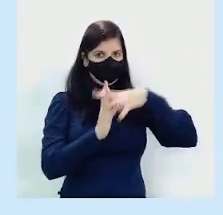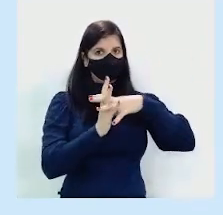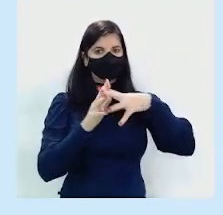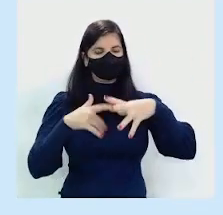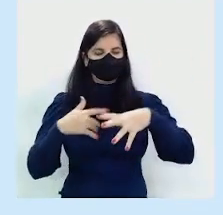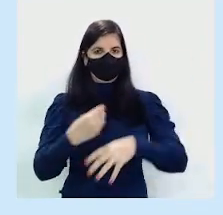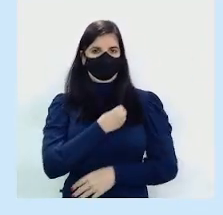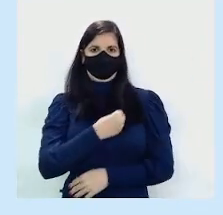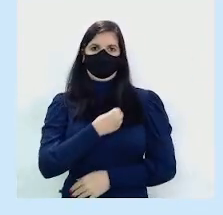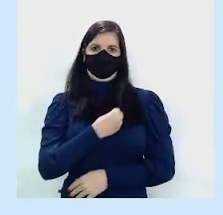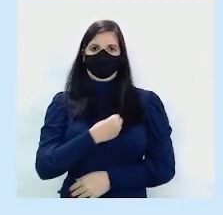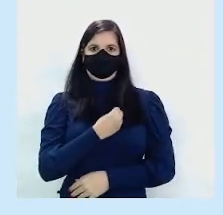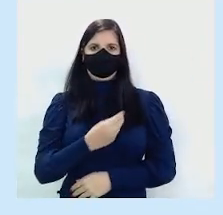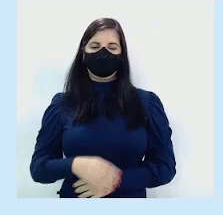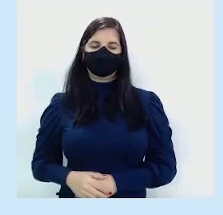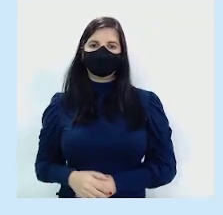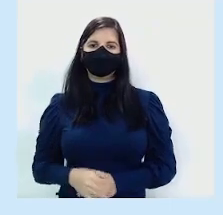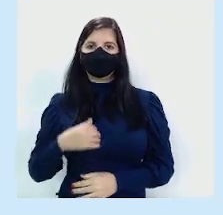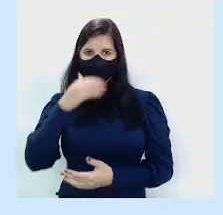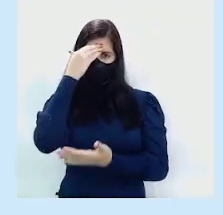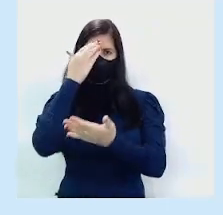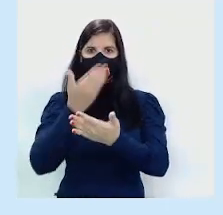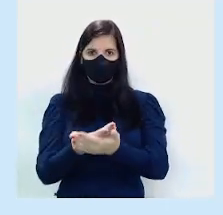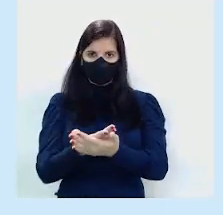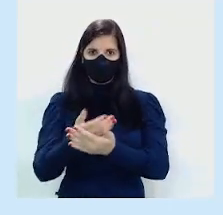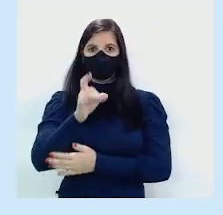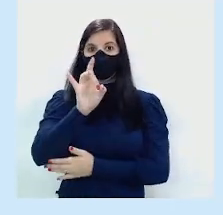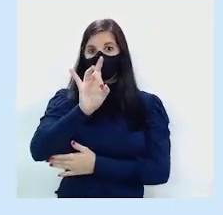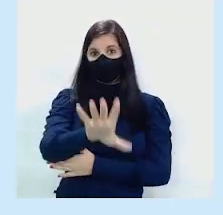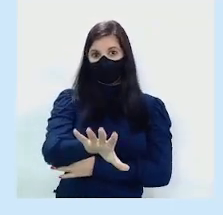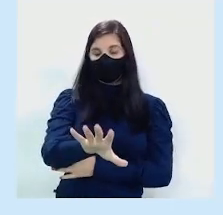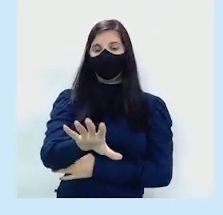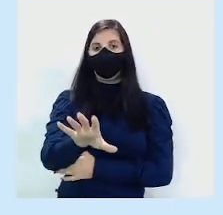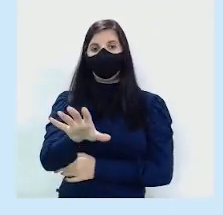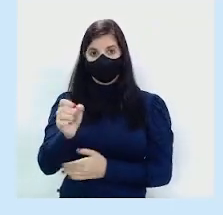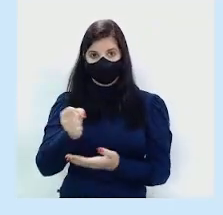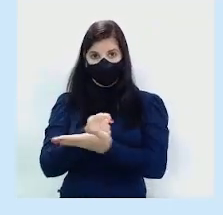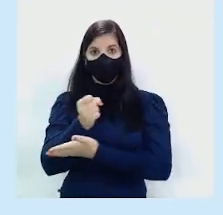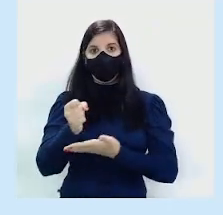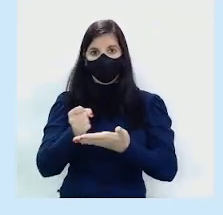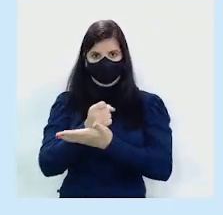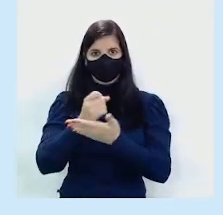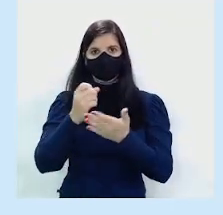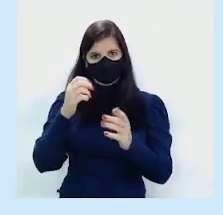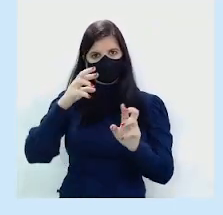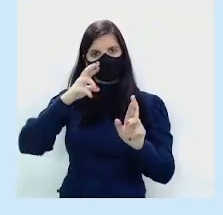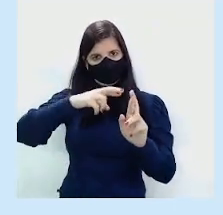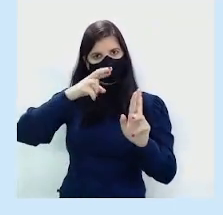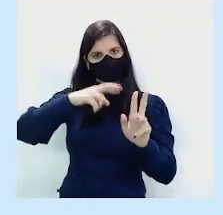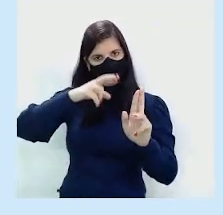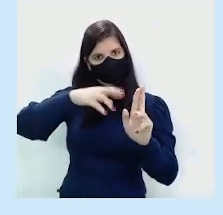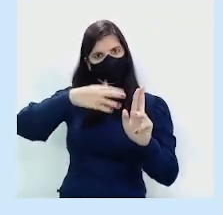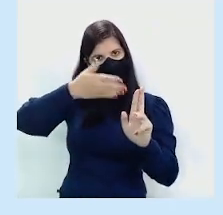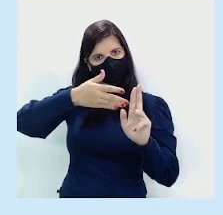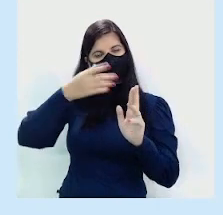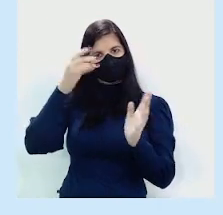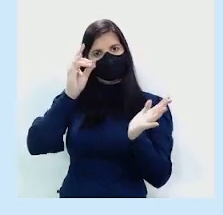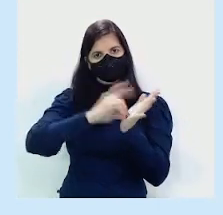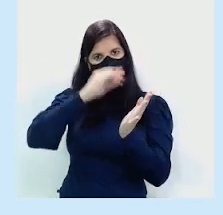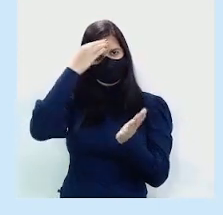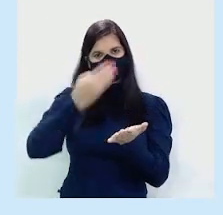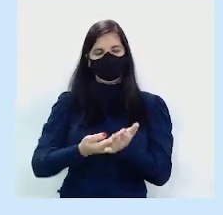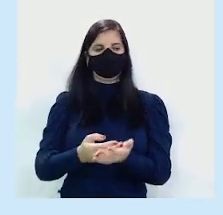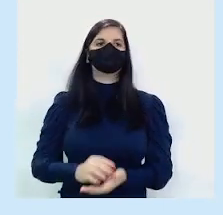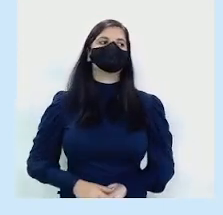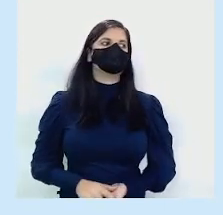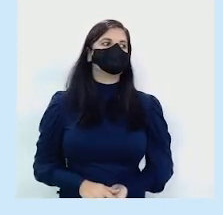nossa vida, gente. Acreditem apenas naquilo que tem embasamento, ok? Sigam essa dica.